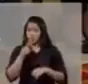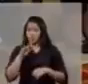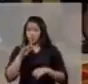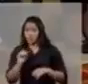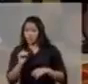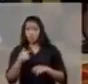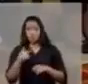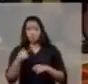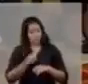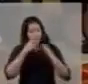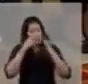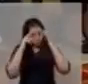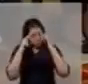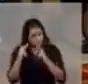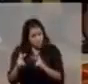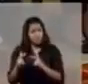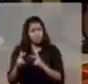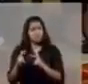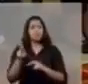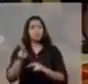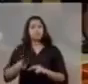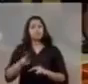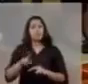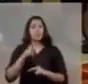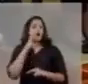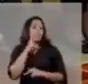nós respeitamos o uso do vinho